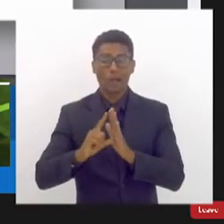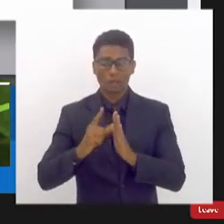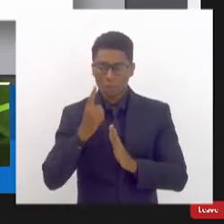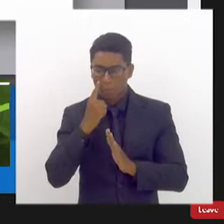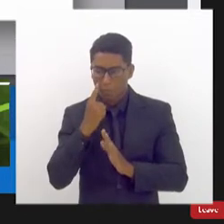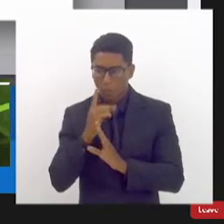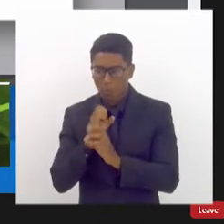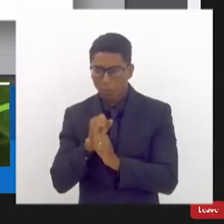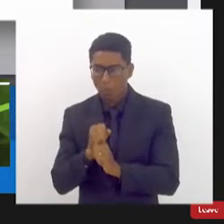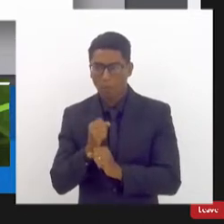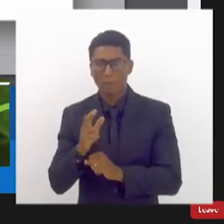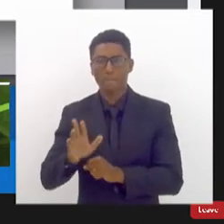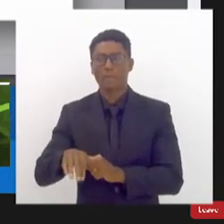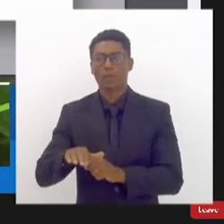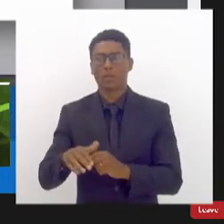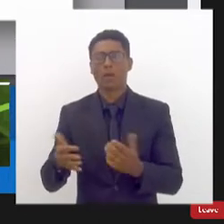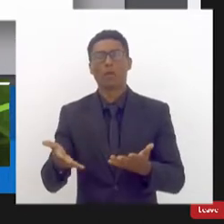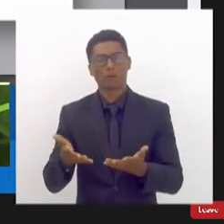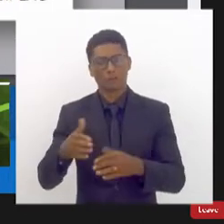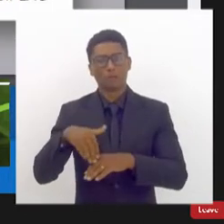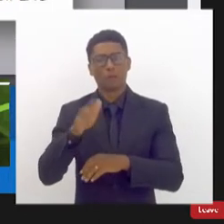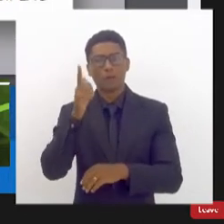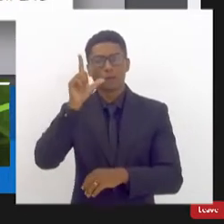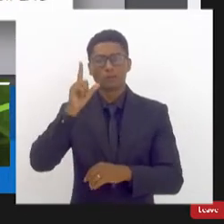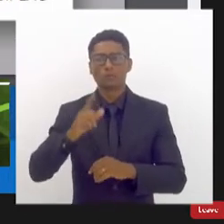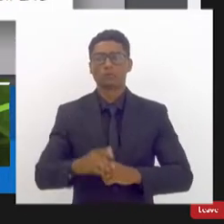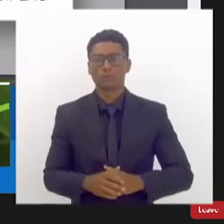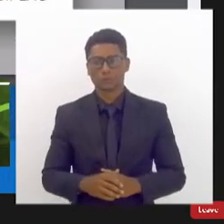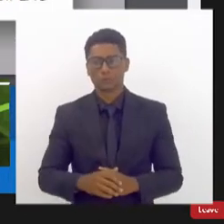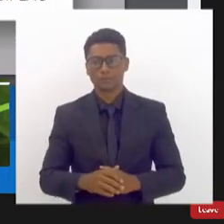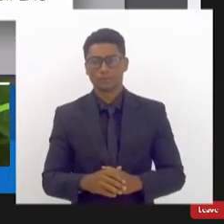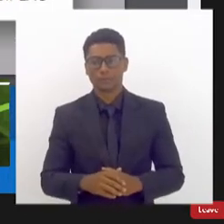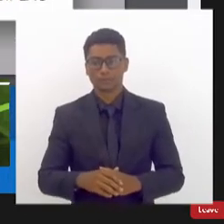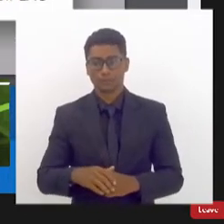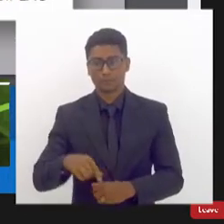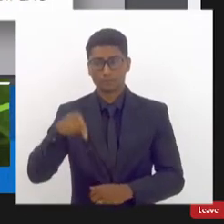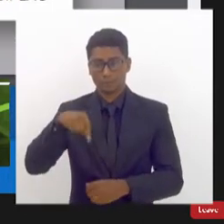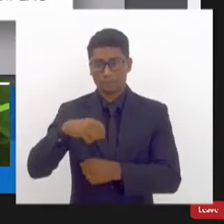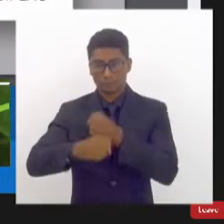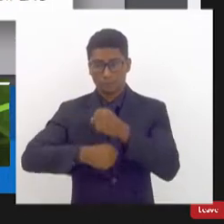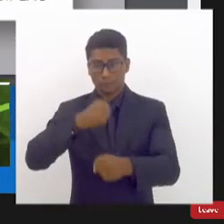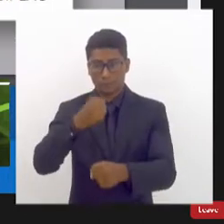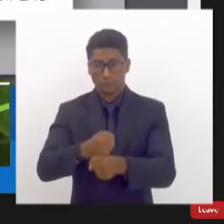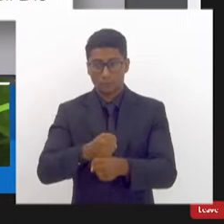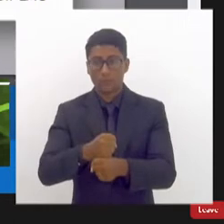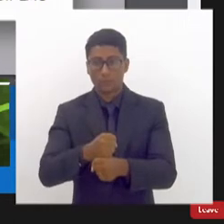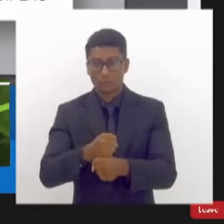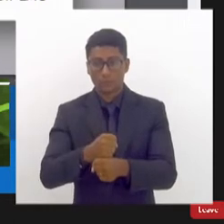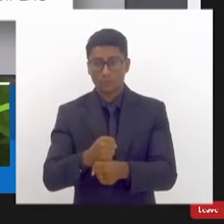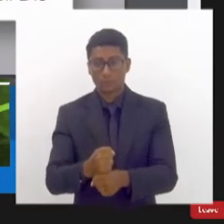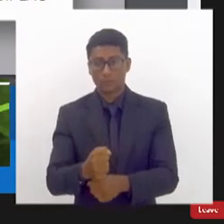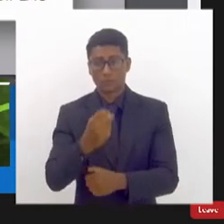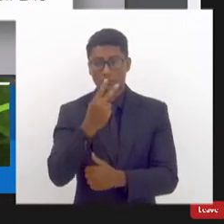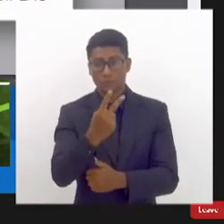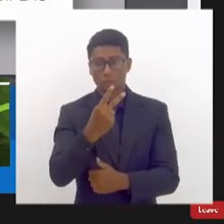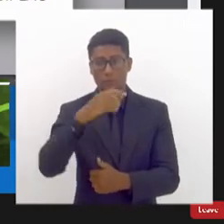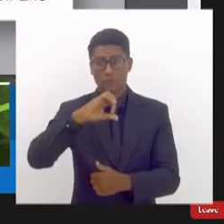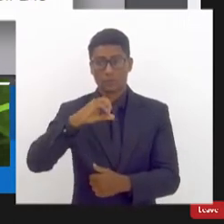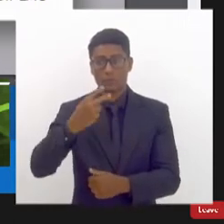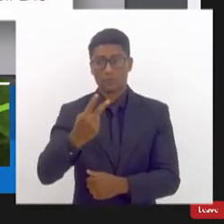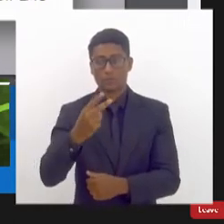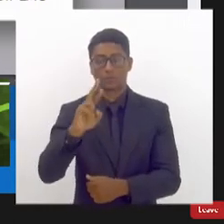planejamento. Pode passar, deputado, por gentileza. E esse ano a previsão orçamentária do Conselho é de R$